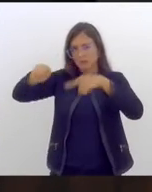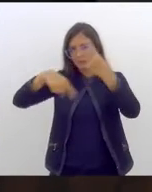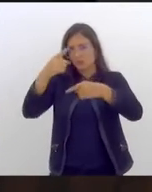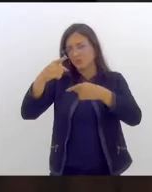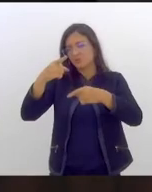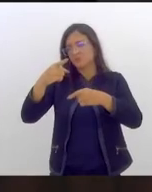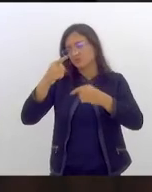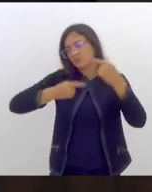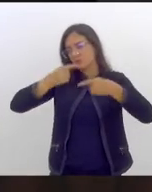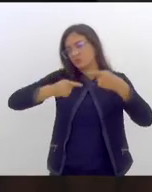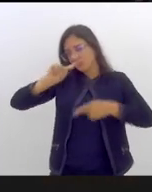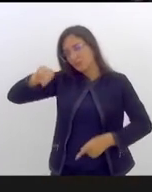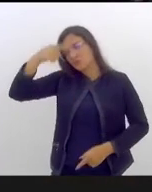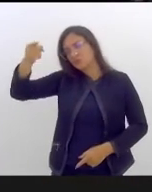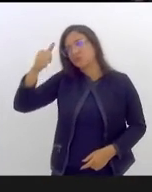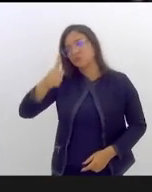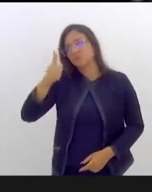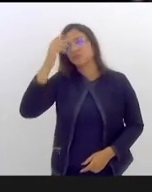né